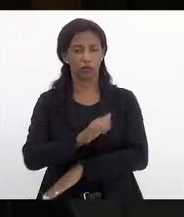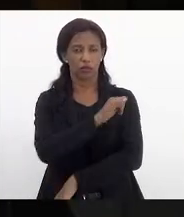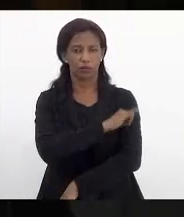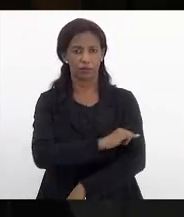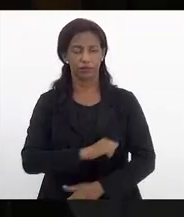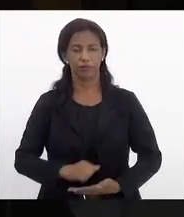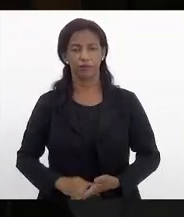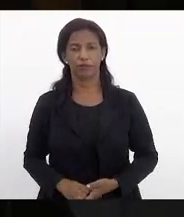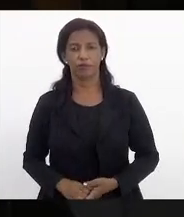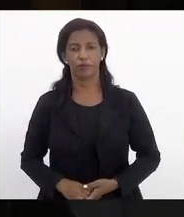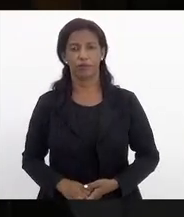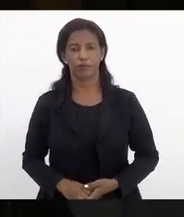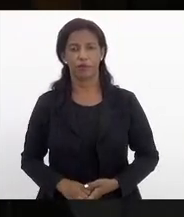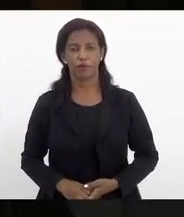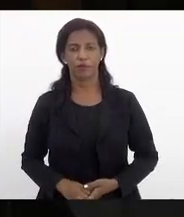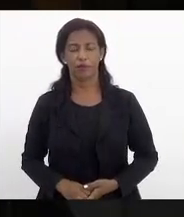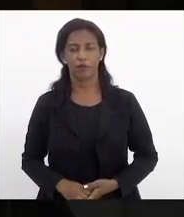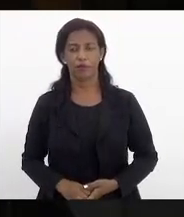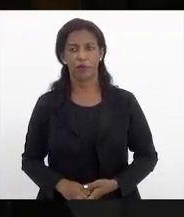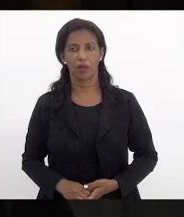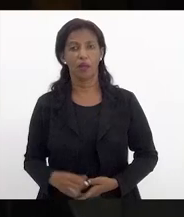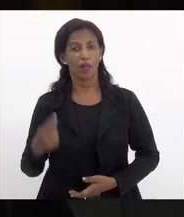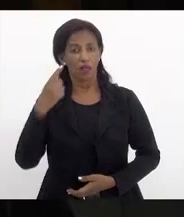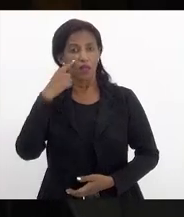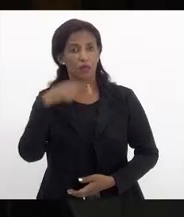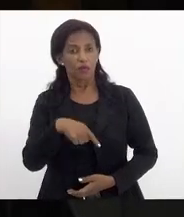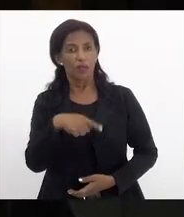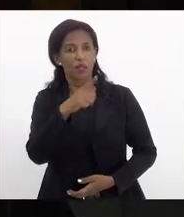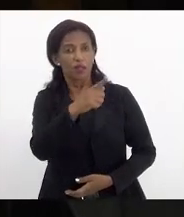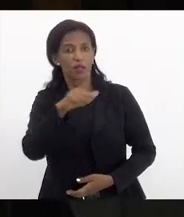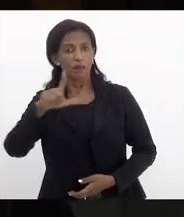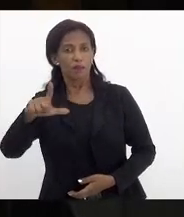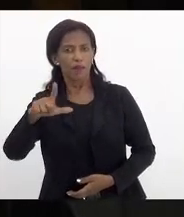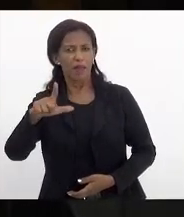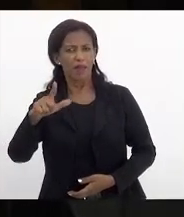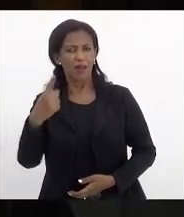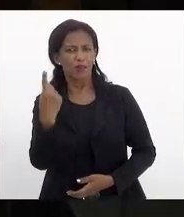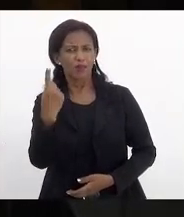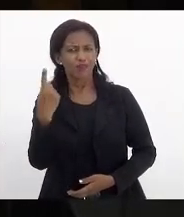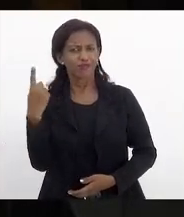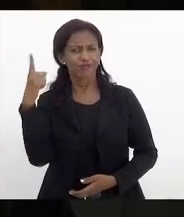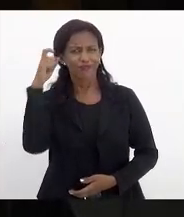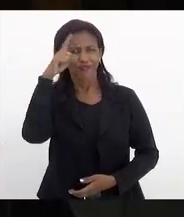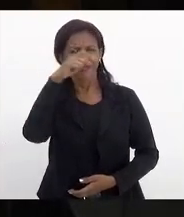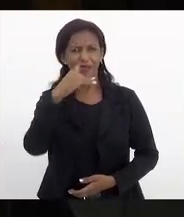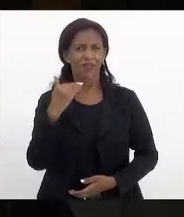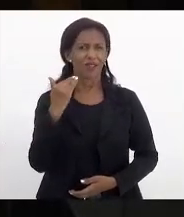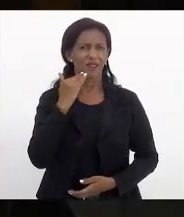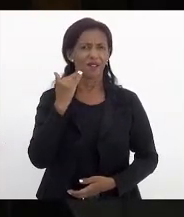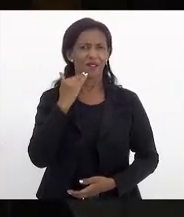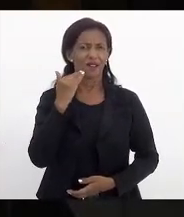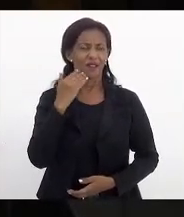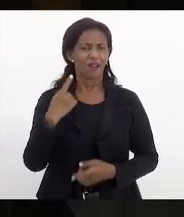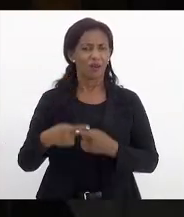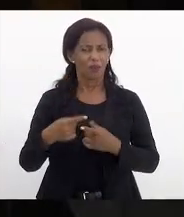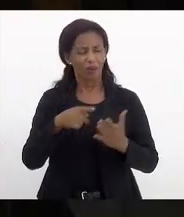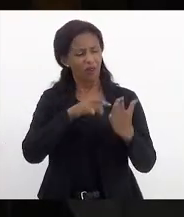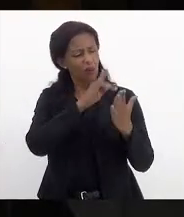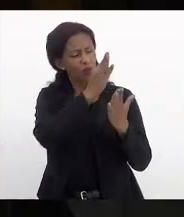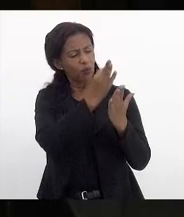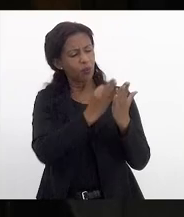Janeiro. Notei nesse projeto um grave defeito, porque eles